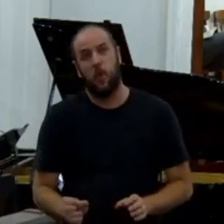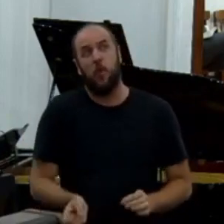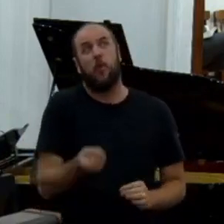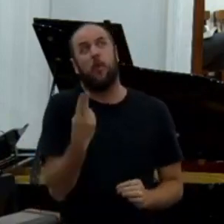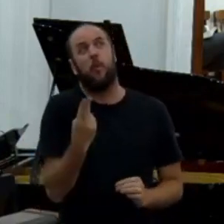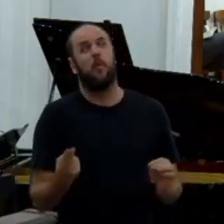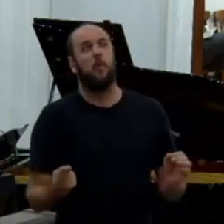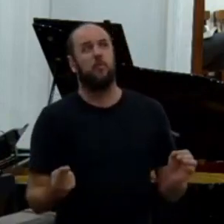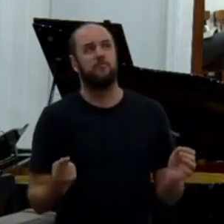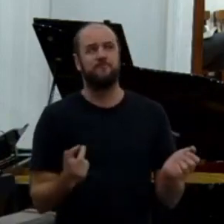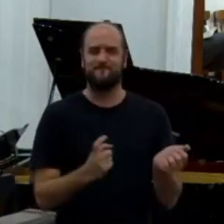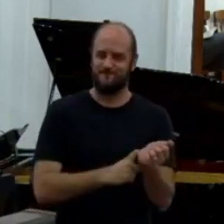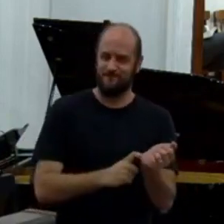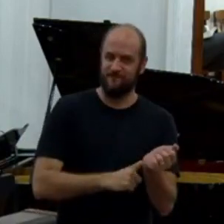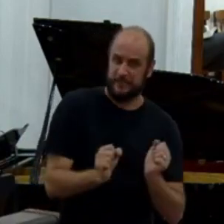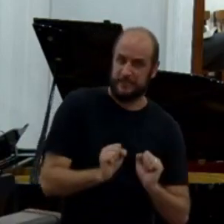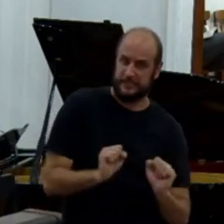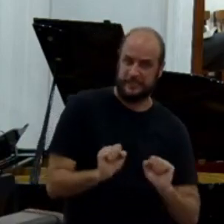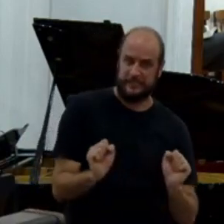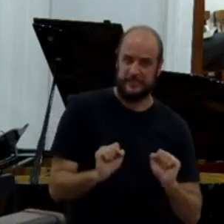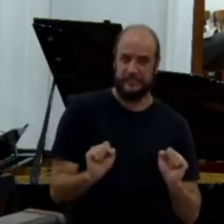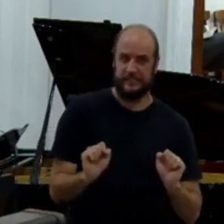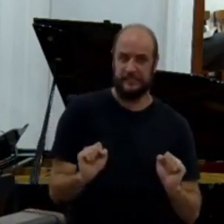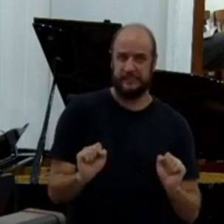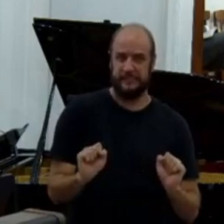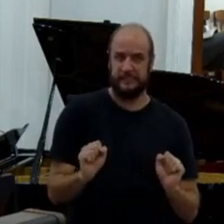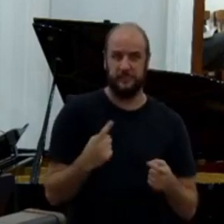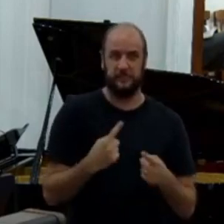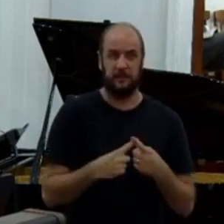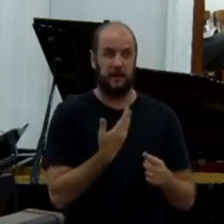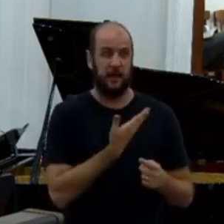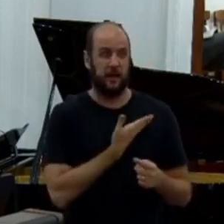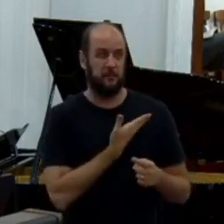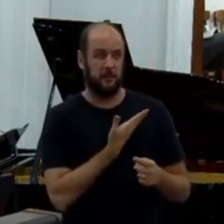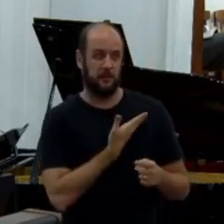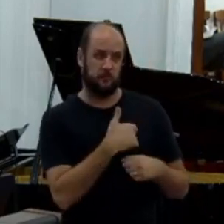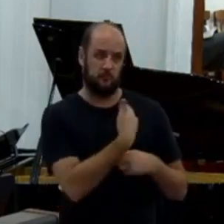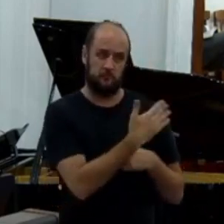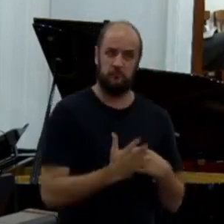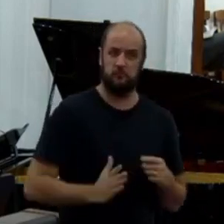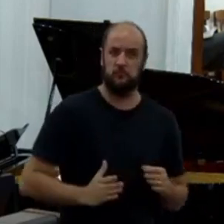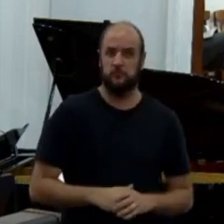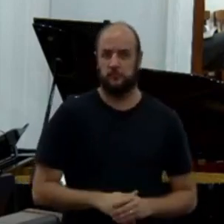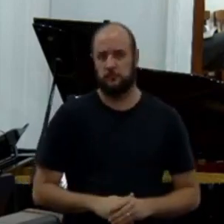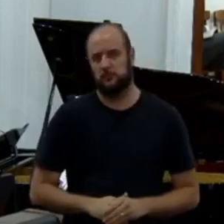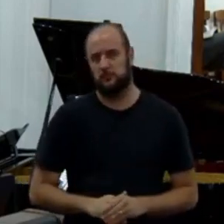Talvez a sua raiva tenha sido acionada por um colega de trabalho.